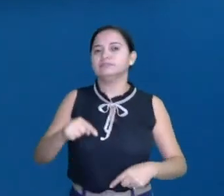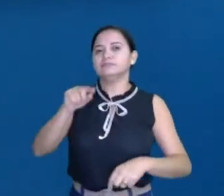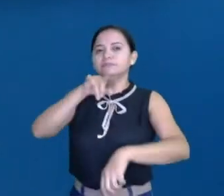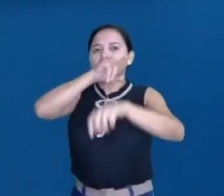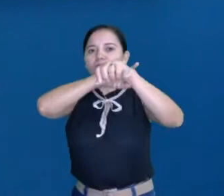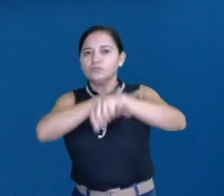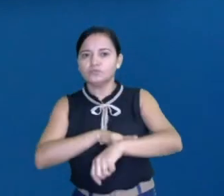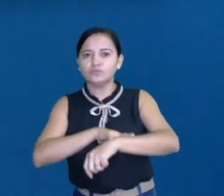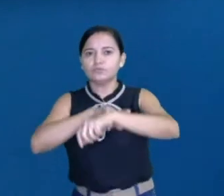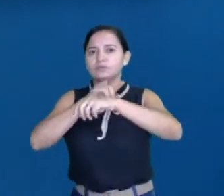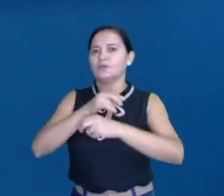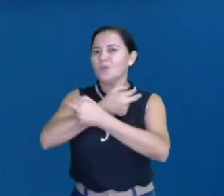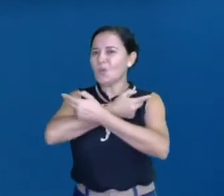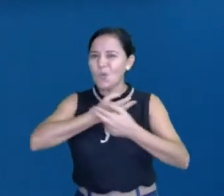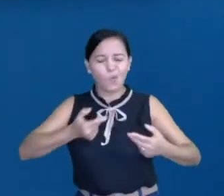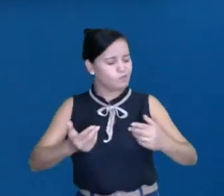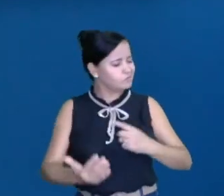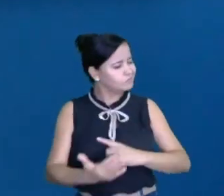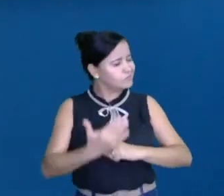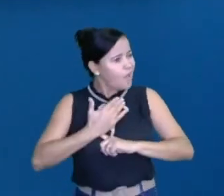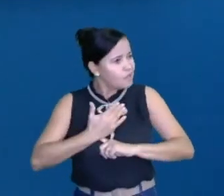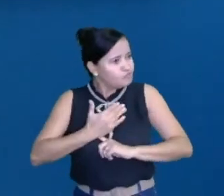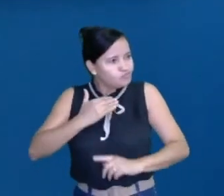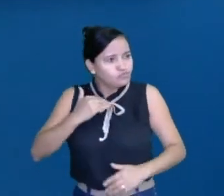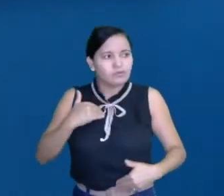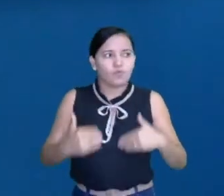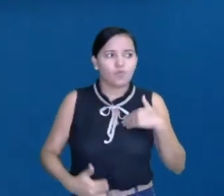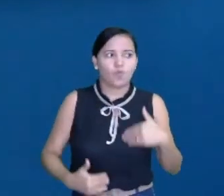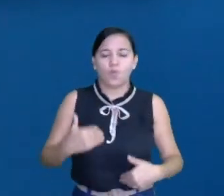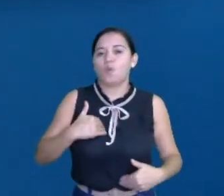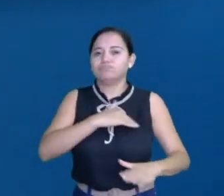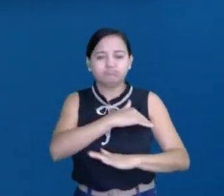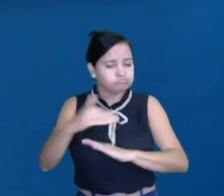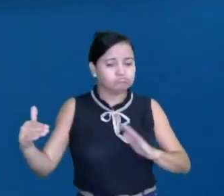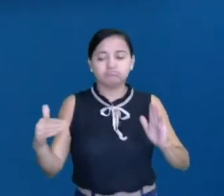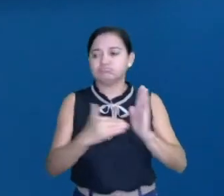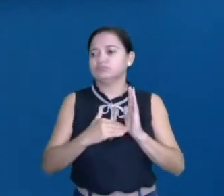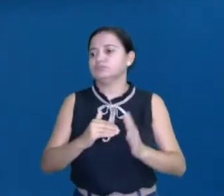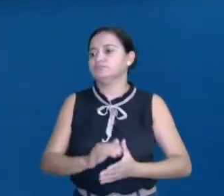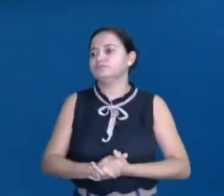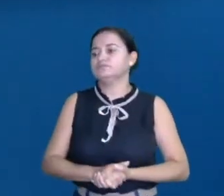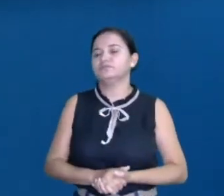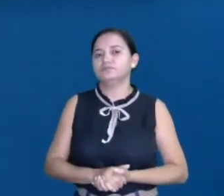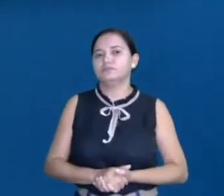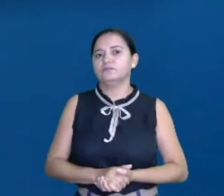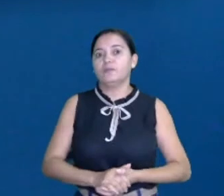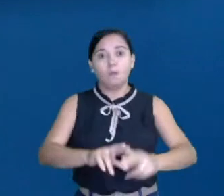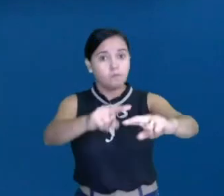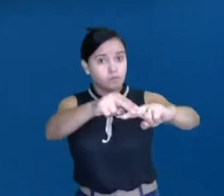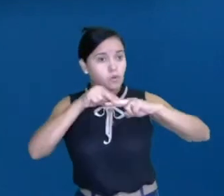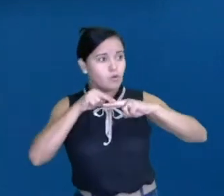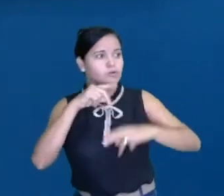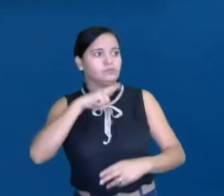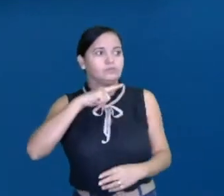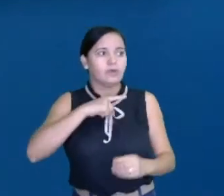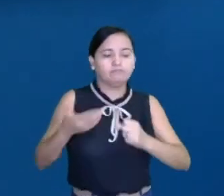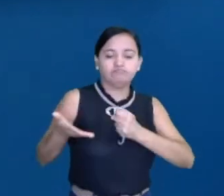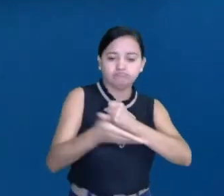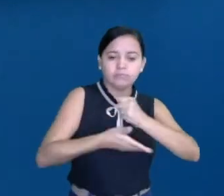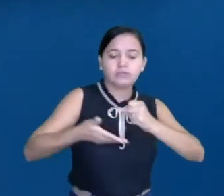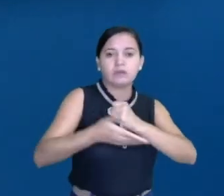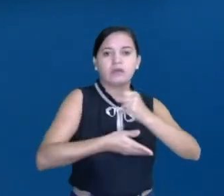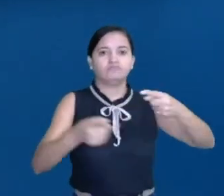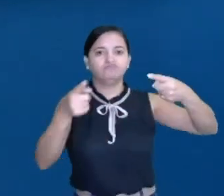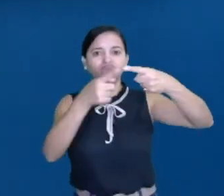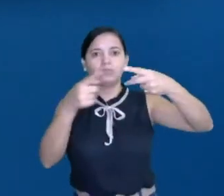urinar, auxiliam em todo o organismo. Por isso, nós temos basicamente 3